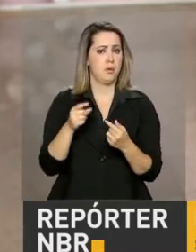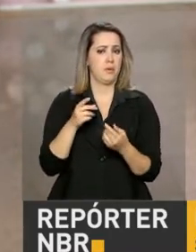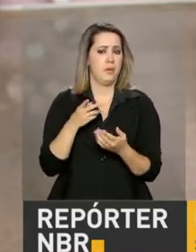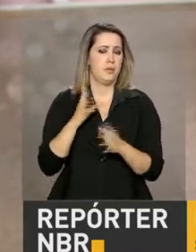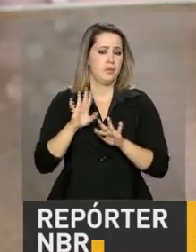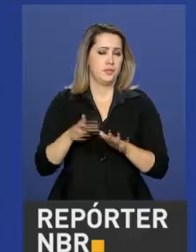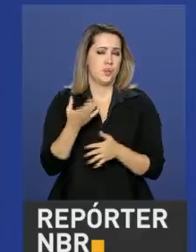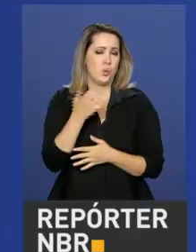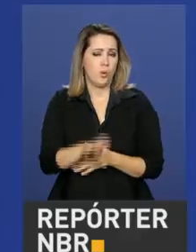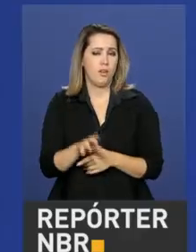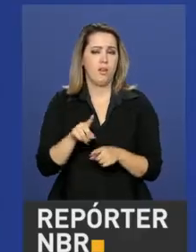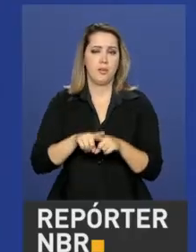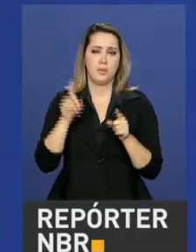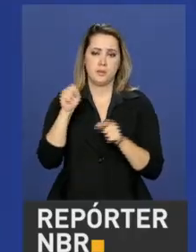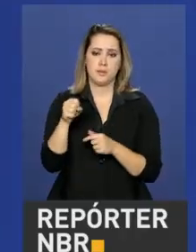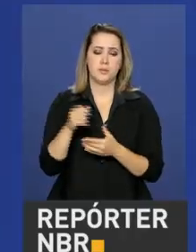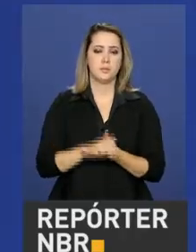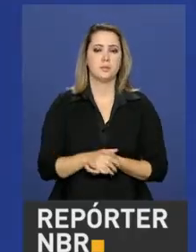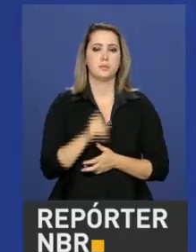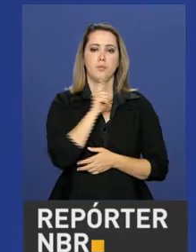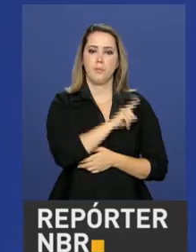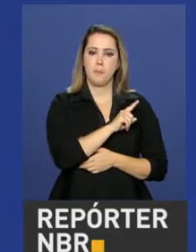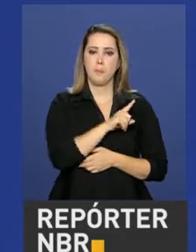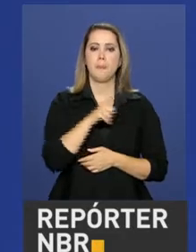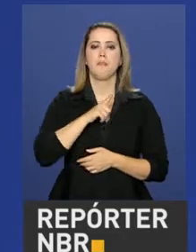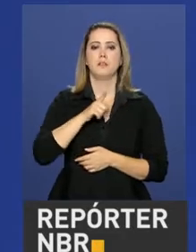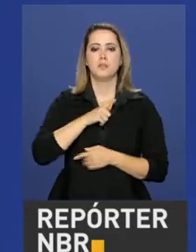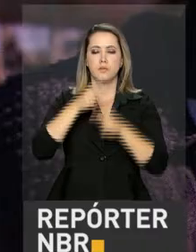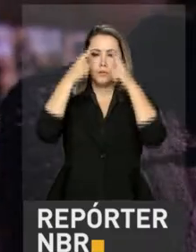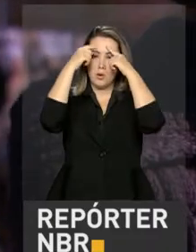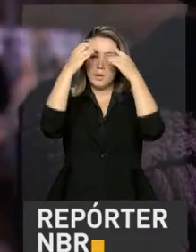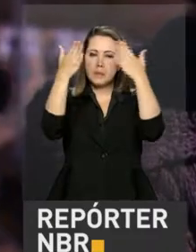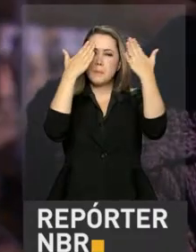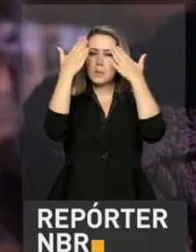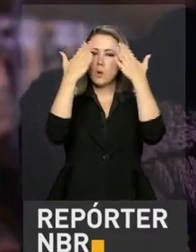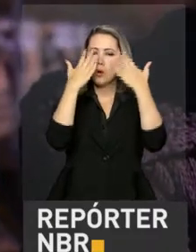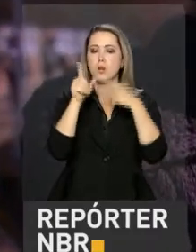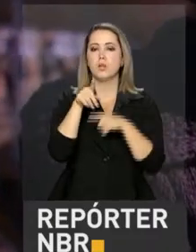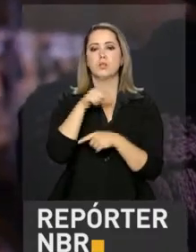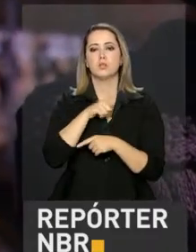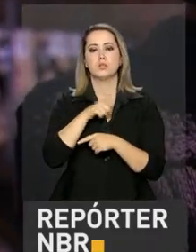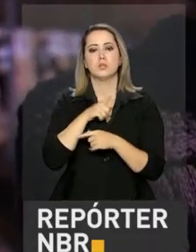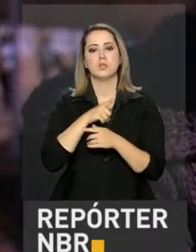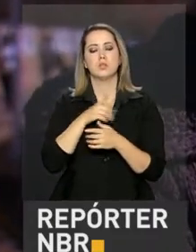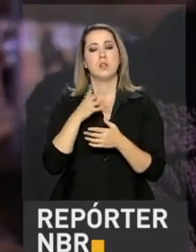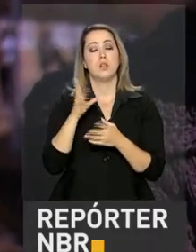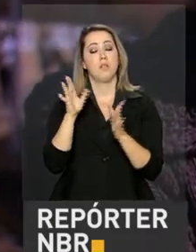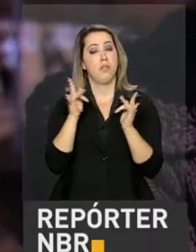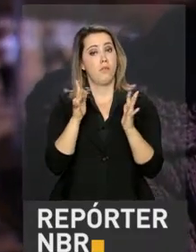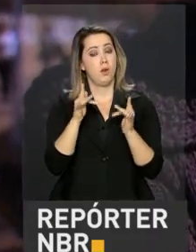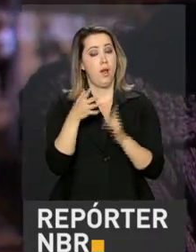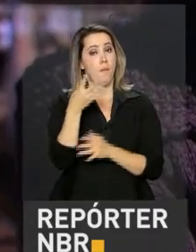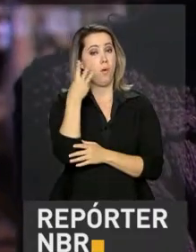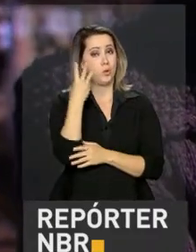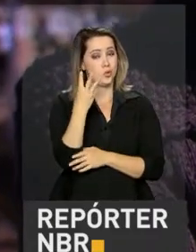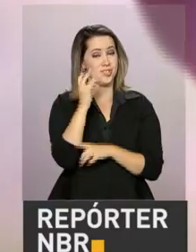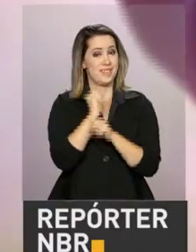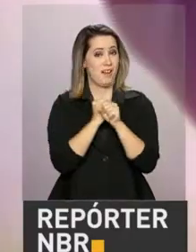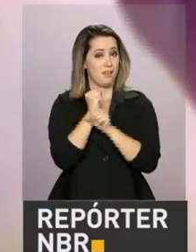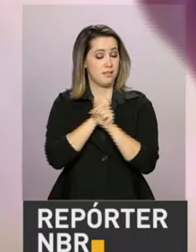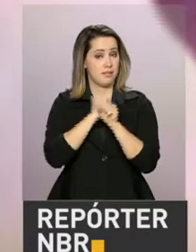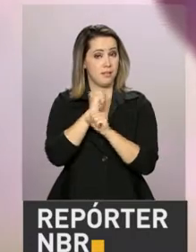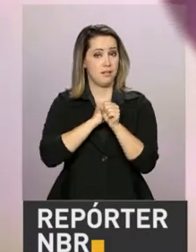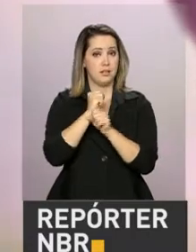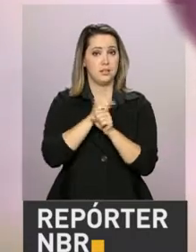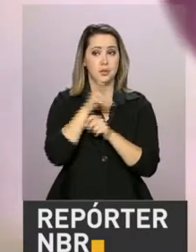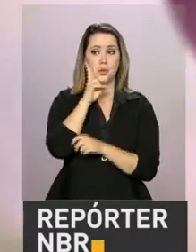muita vontade, né? Luíse sofreu violência psicológica. Ela conta que teve um relacionamento que durou 3 anos e